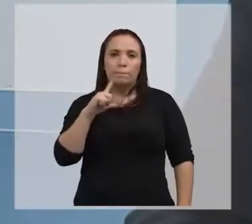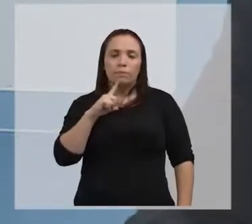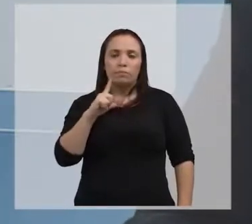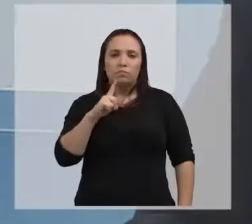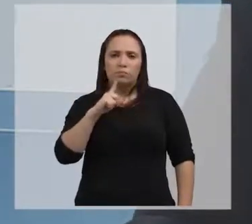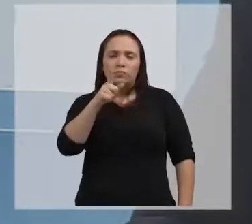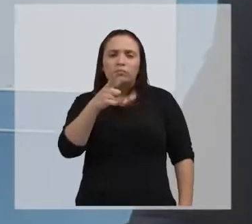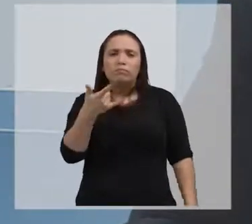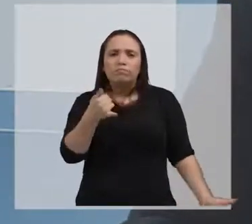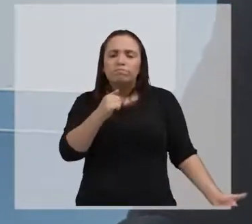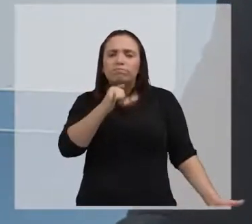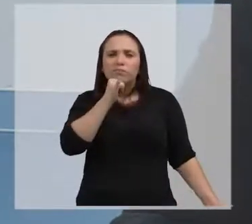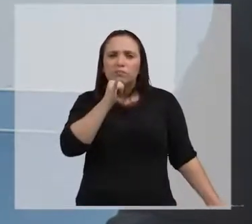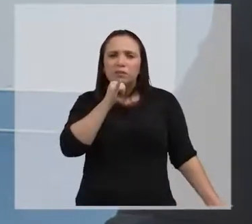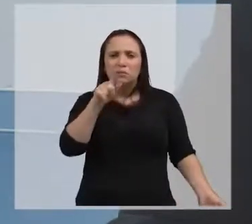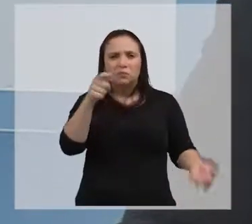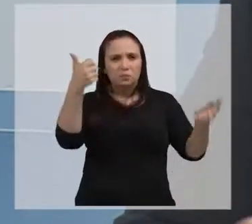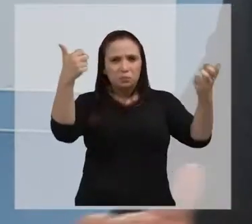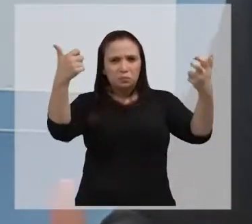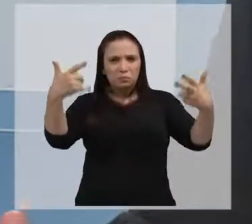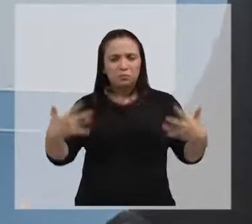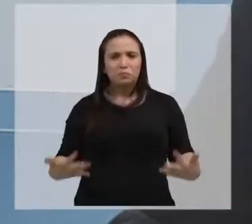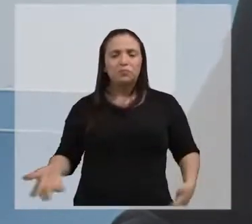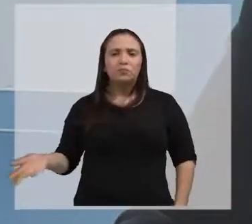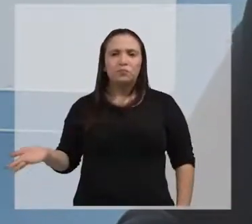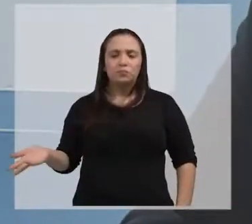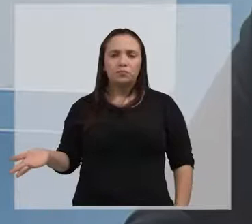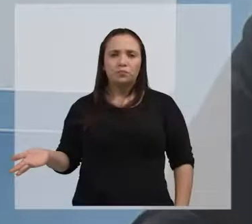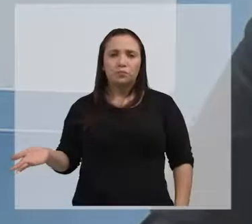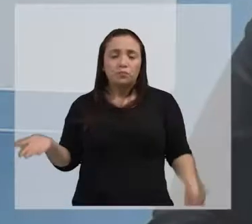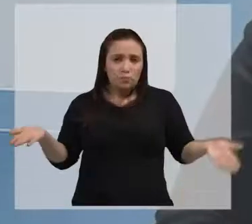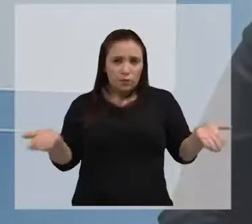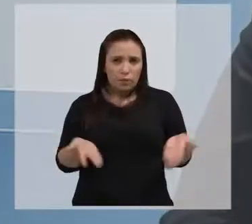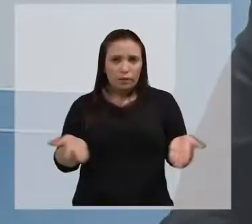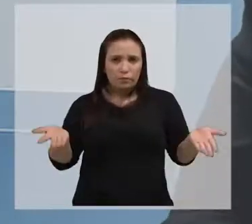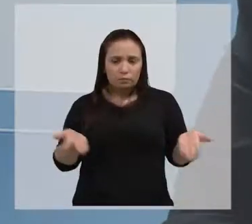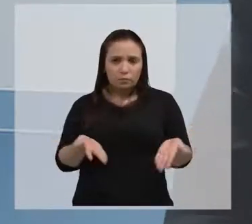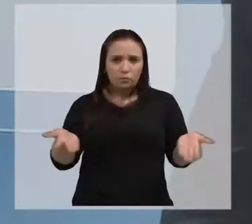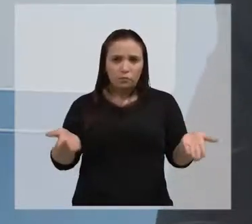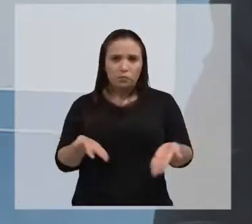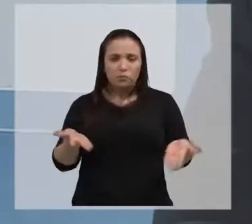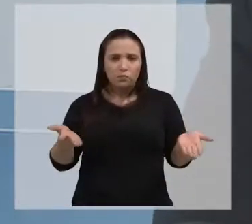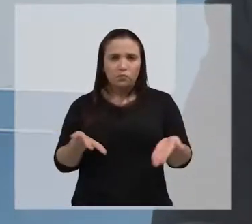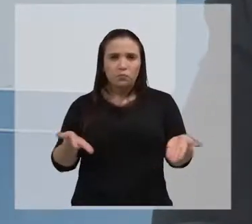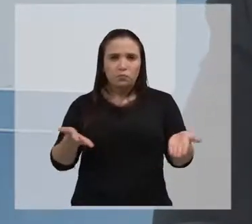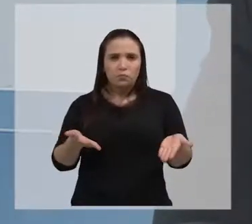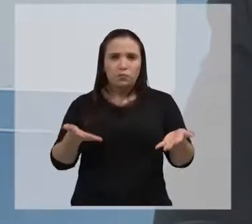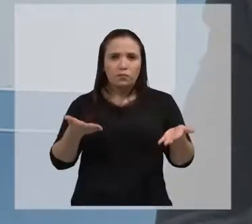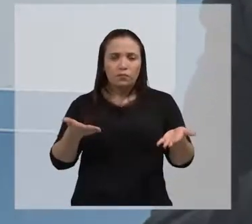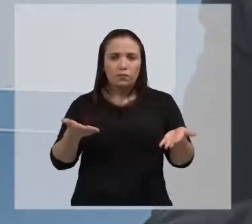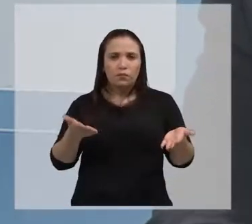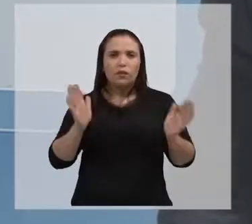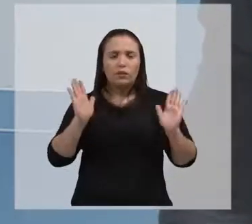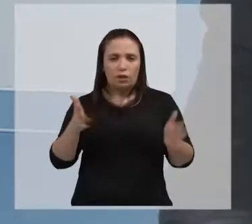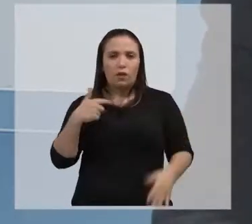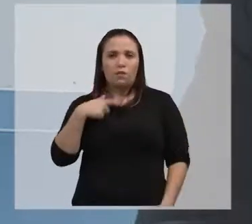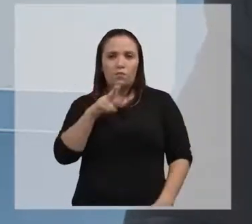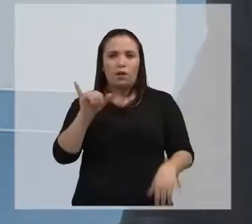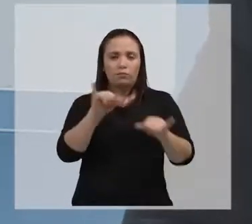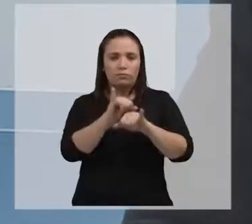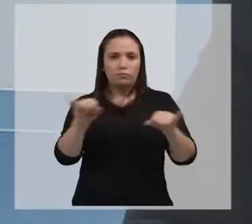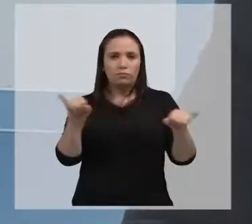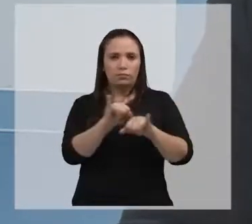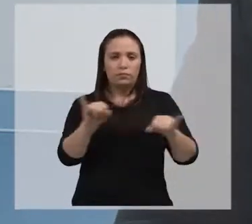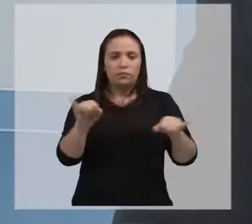argumento triste, né? E agora vai encostando atrás dele palhaçadas. Eu já falo quais